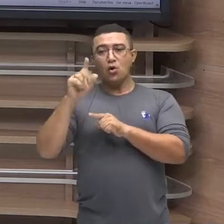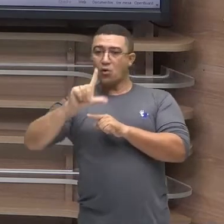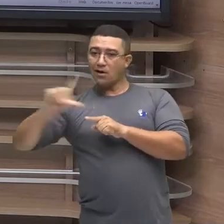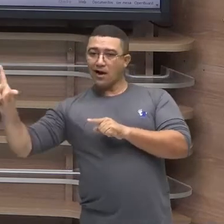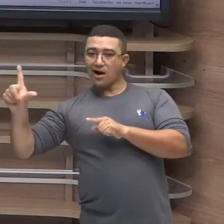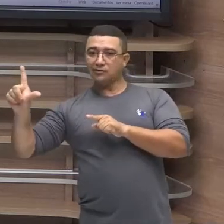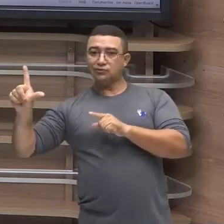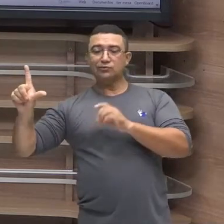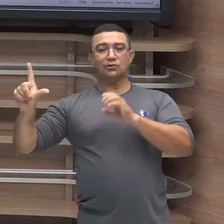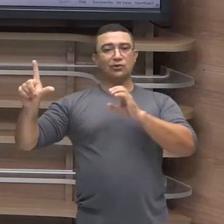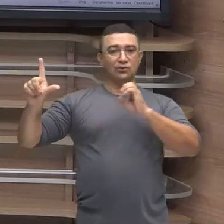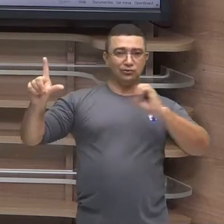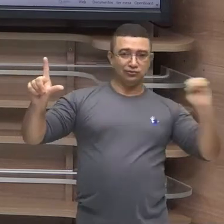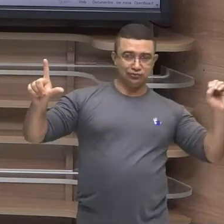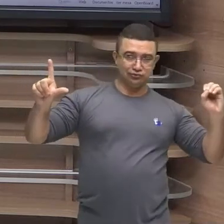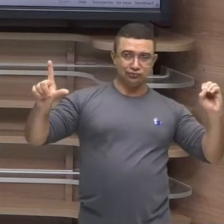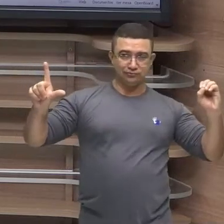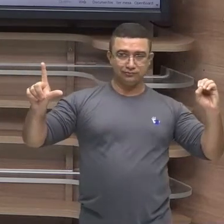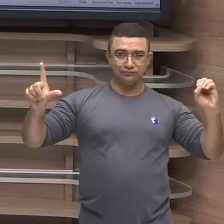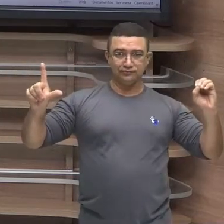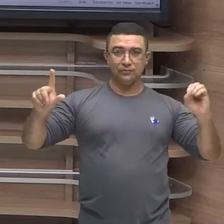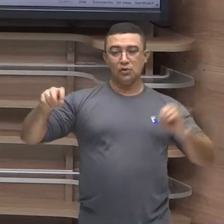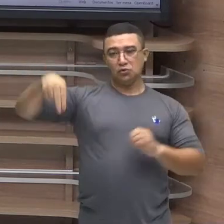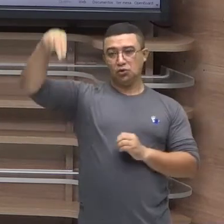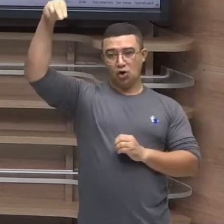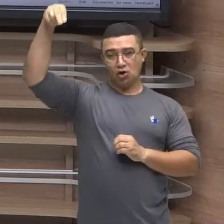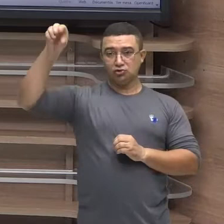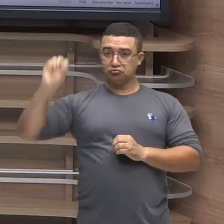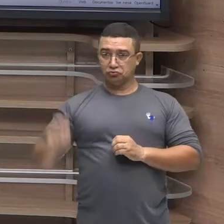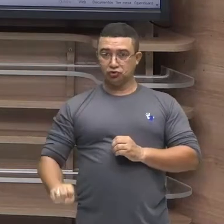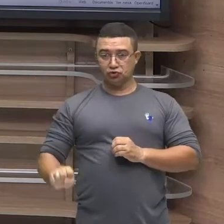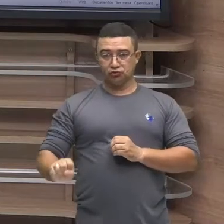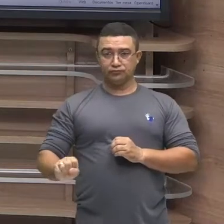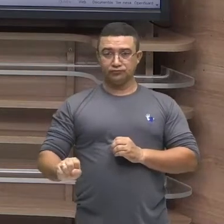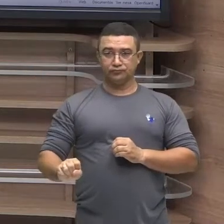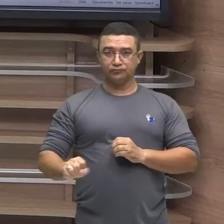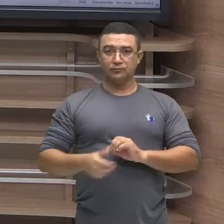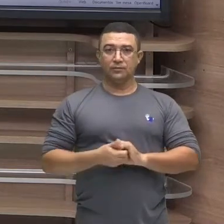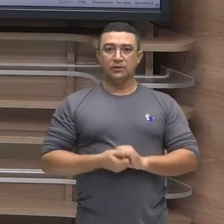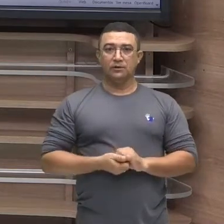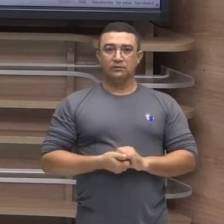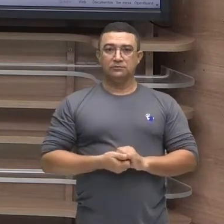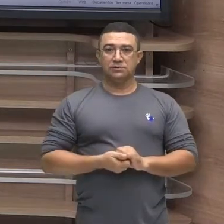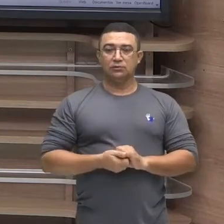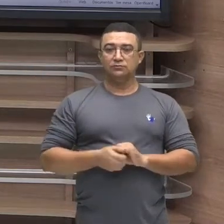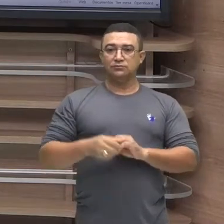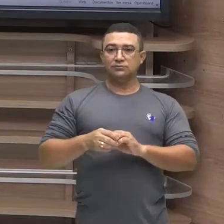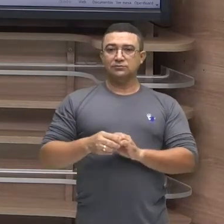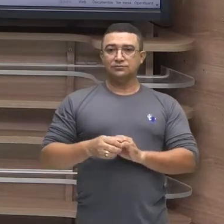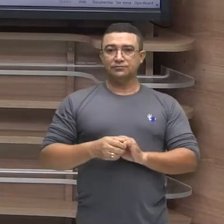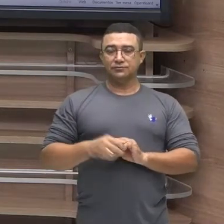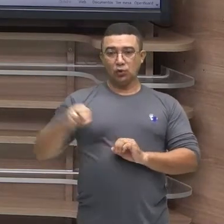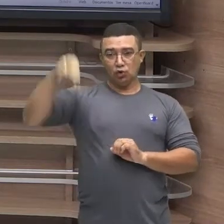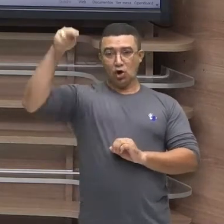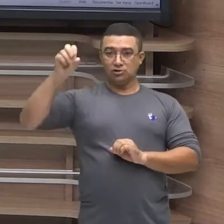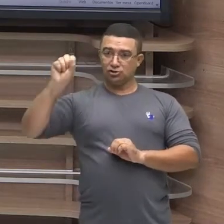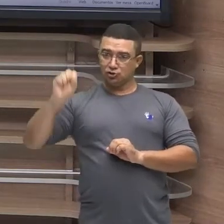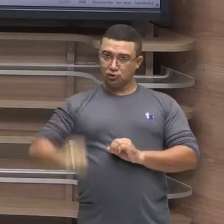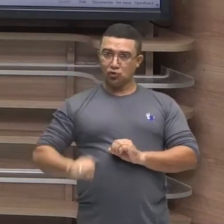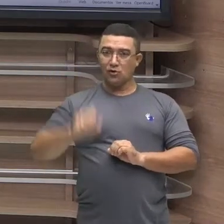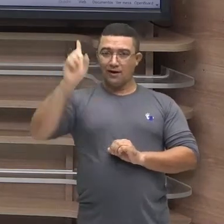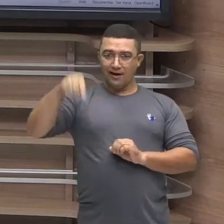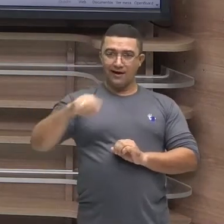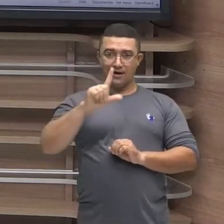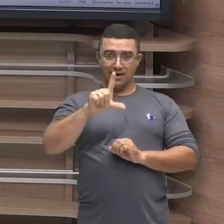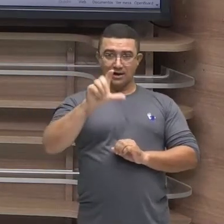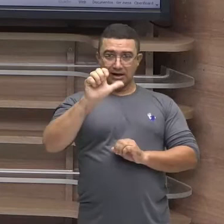ou do lado oeste, ou no norte, ou no sul, que é, no caso, a nossa latitude. que vai formar uma coordenada geográfica.